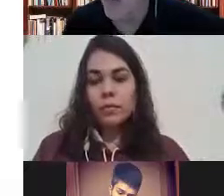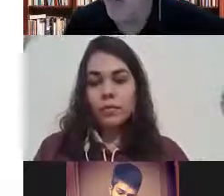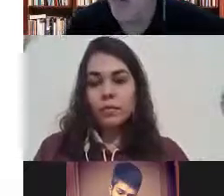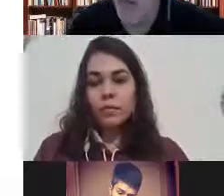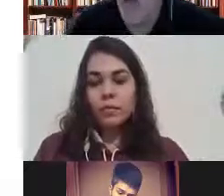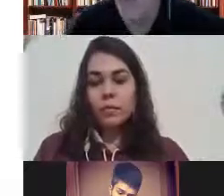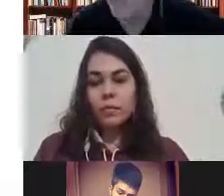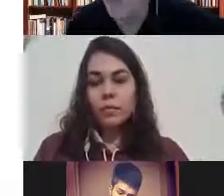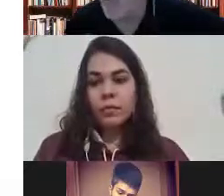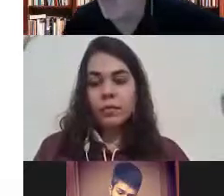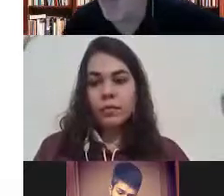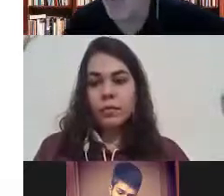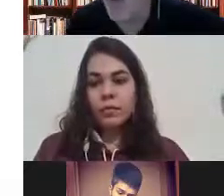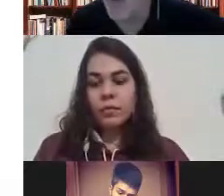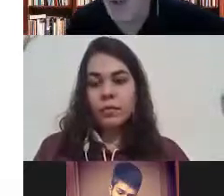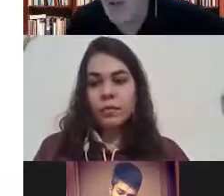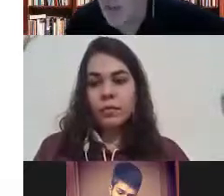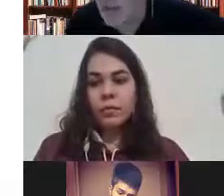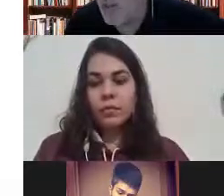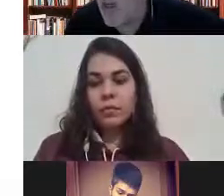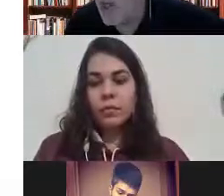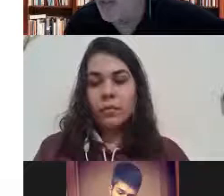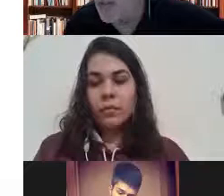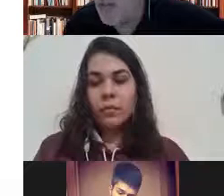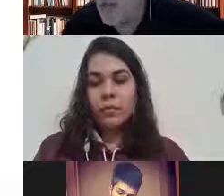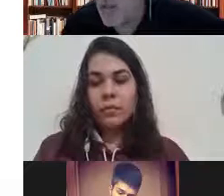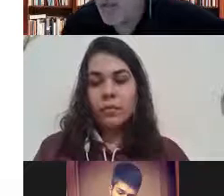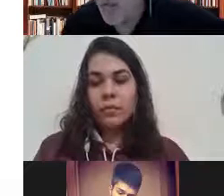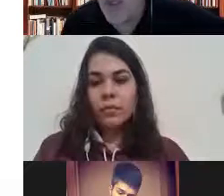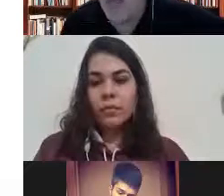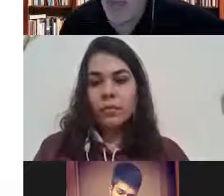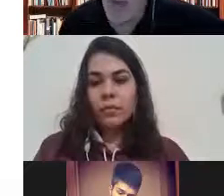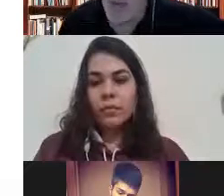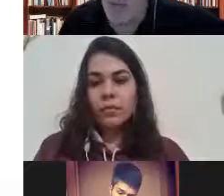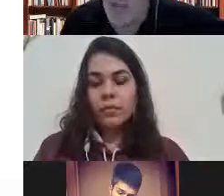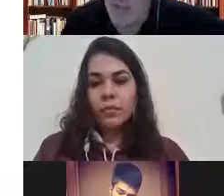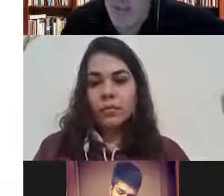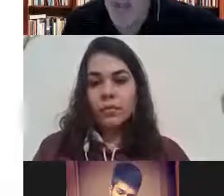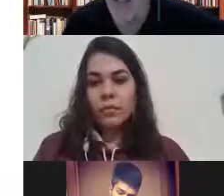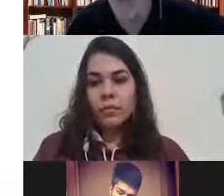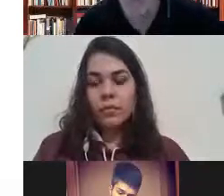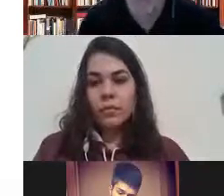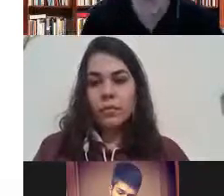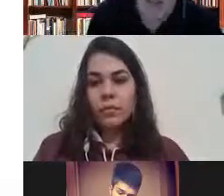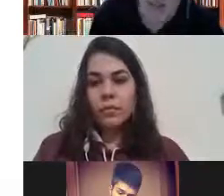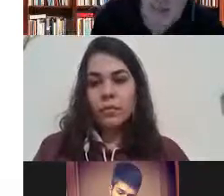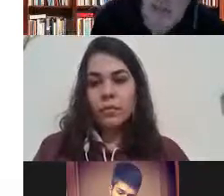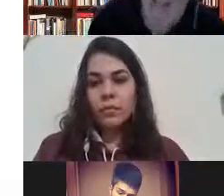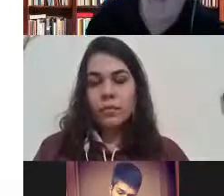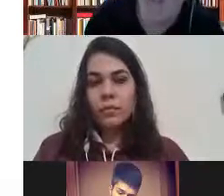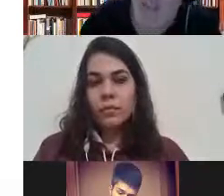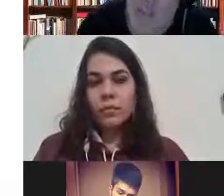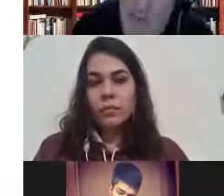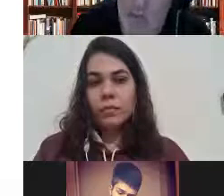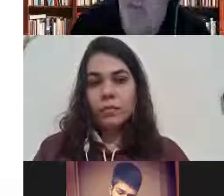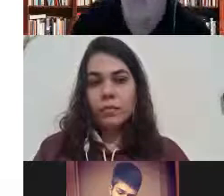comprar de outro, você quer melhorar a membrana, enfim, elas cabem todas dentro do vaso. Isso aí é muito legal, essa parte dessa padronização que foi feita no mercado. Até